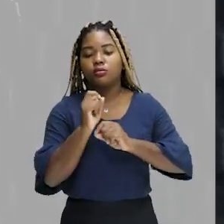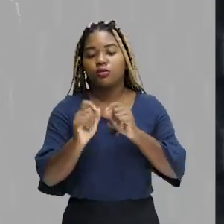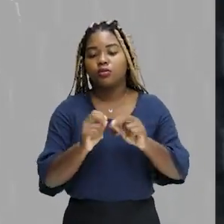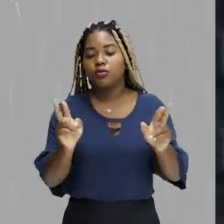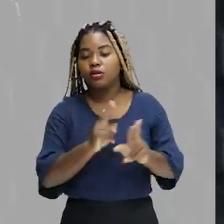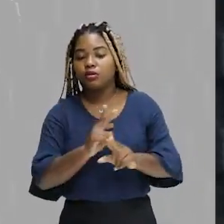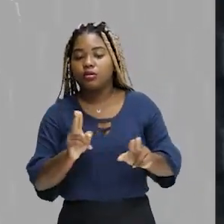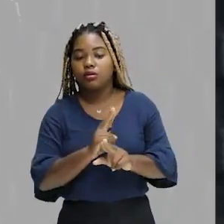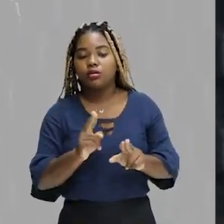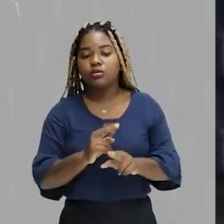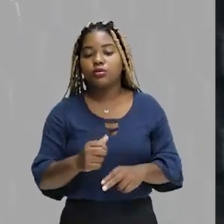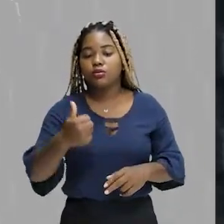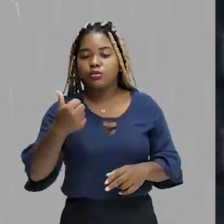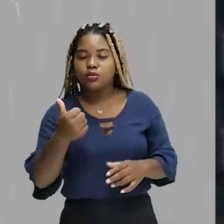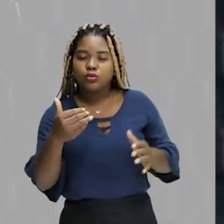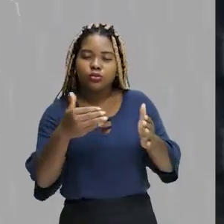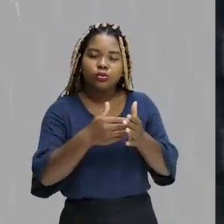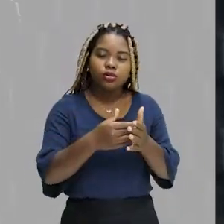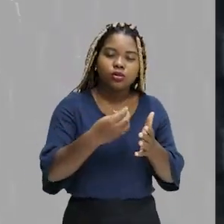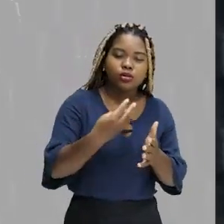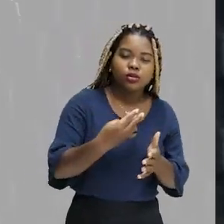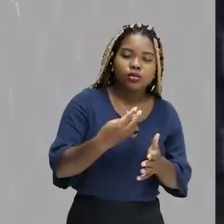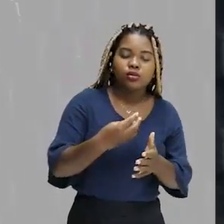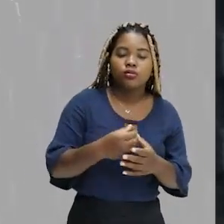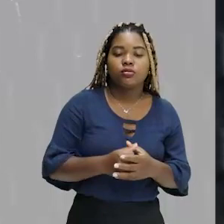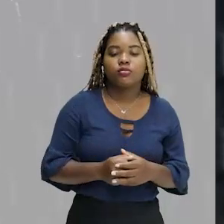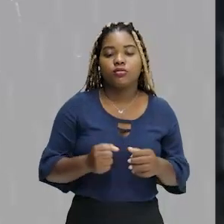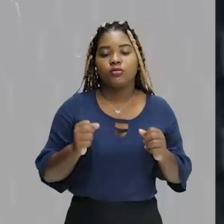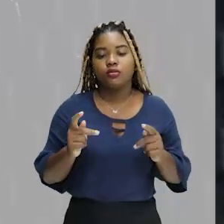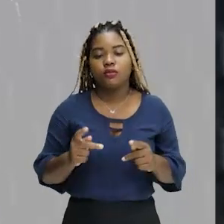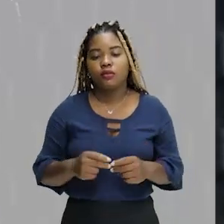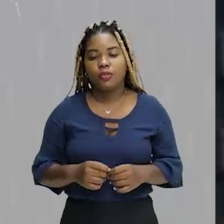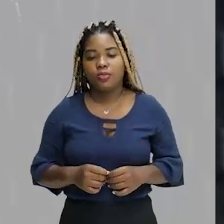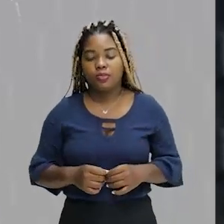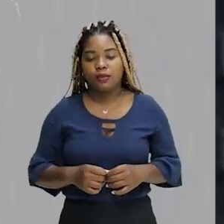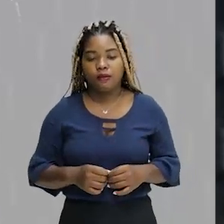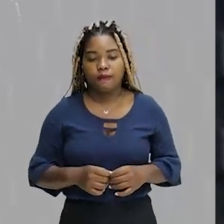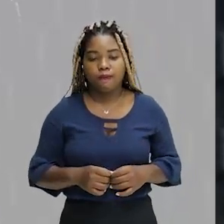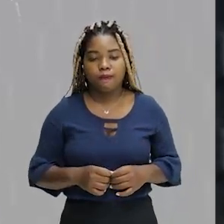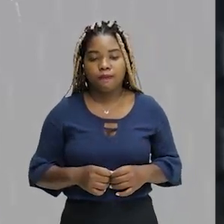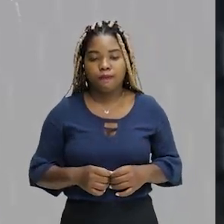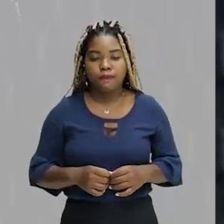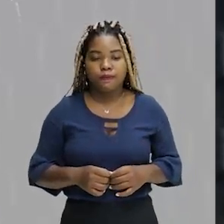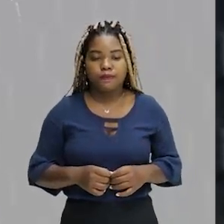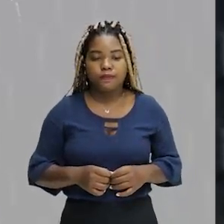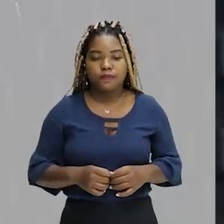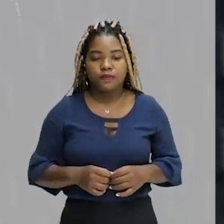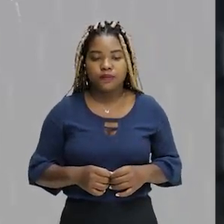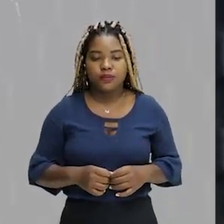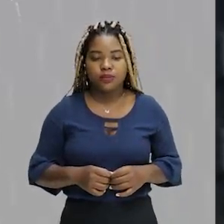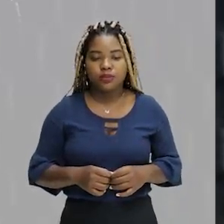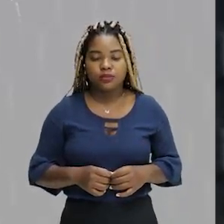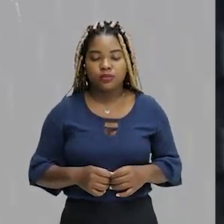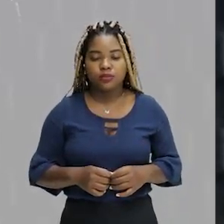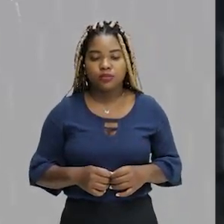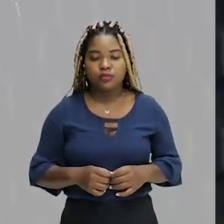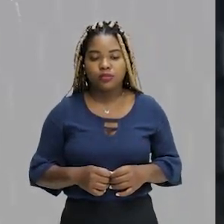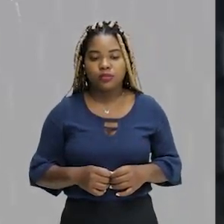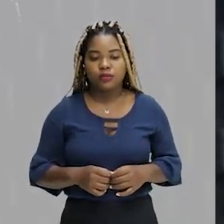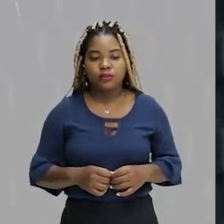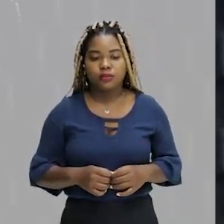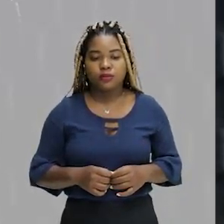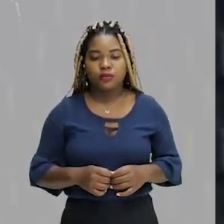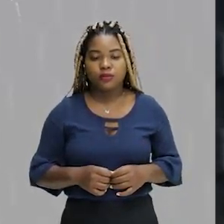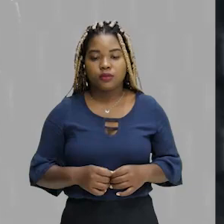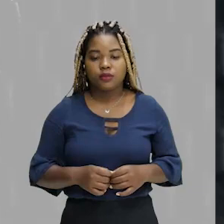uma relação de 1 para 3. Um se encontra no carbono 1 e o outro se encontra no carbono 3, certo?